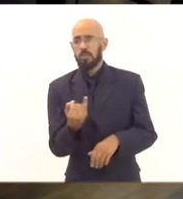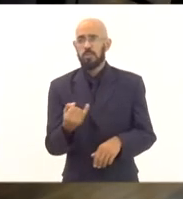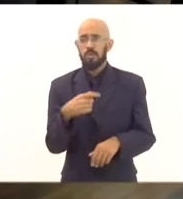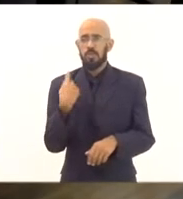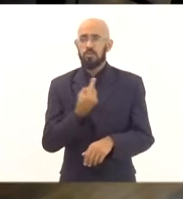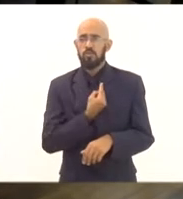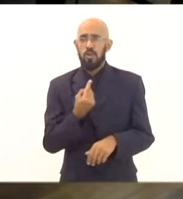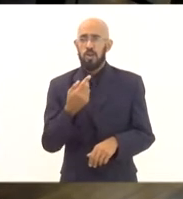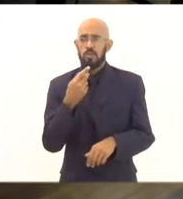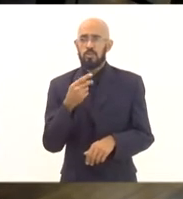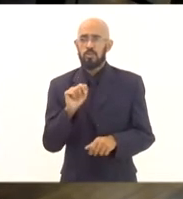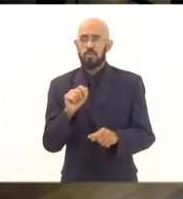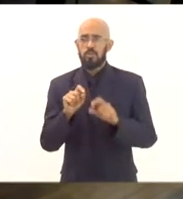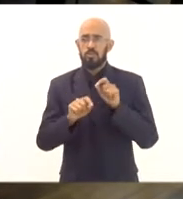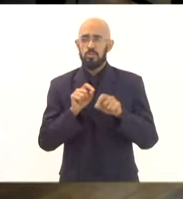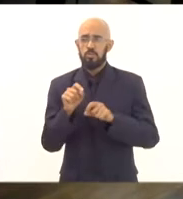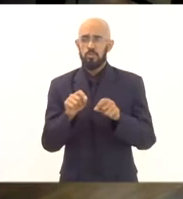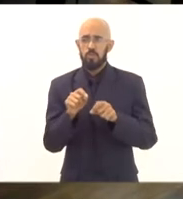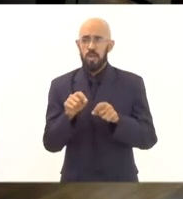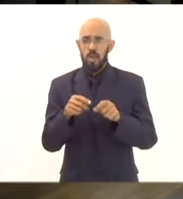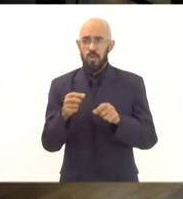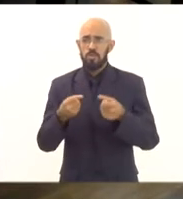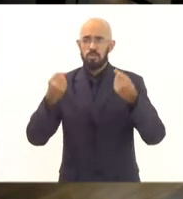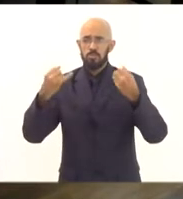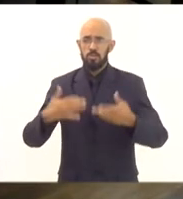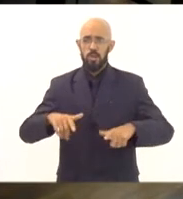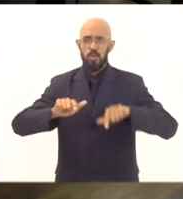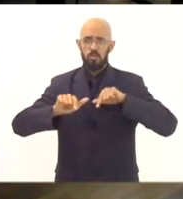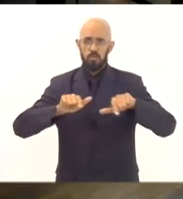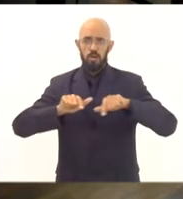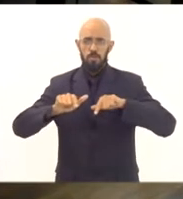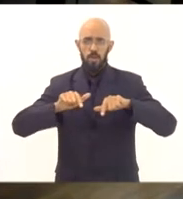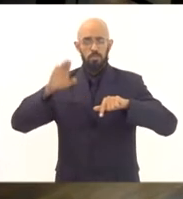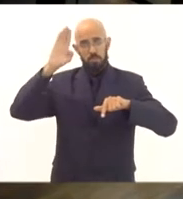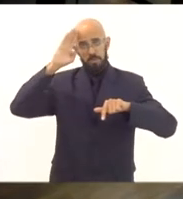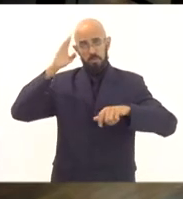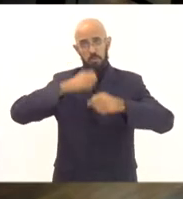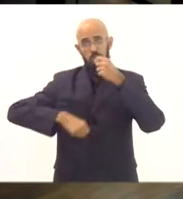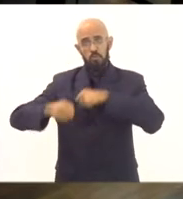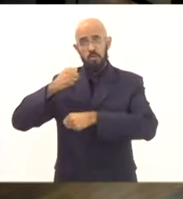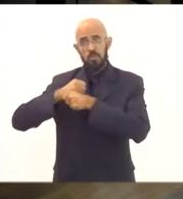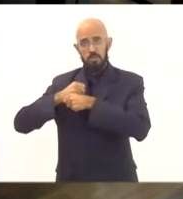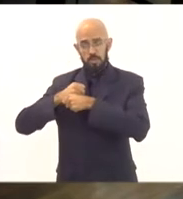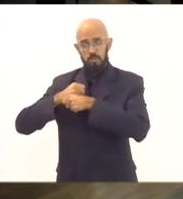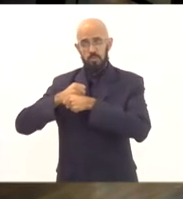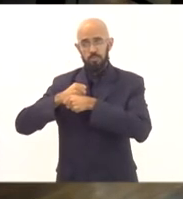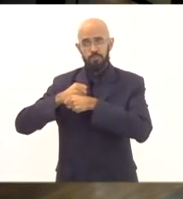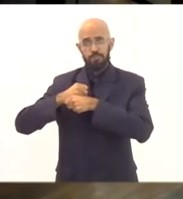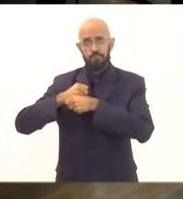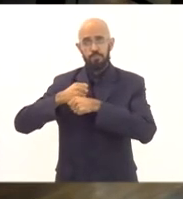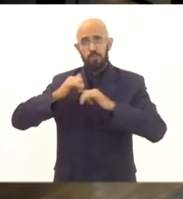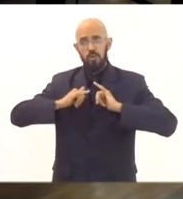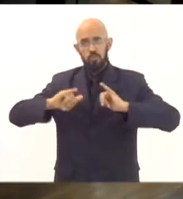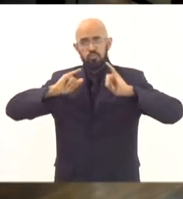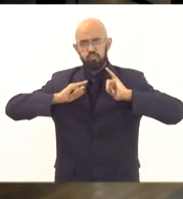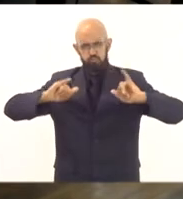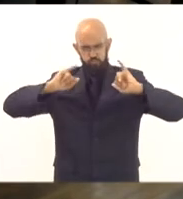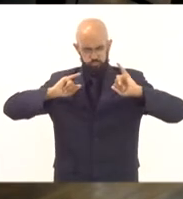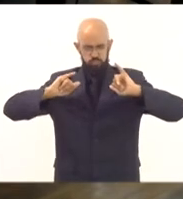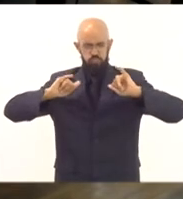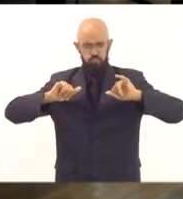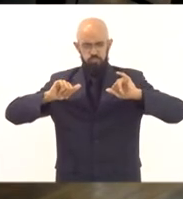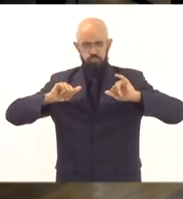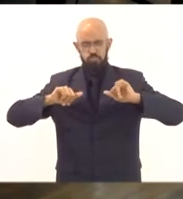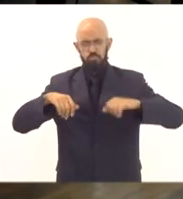colocar todo todo o trabalho que foi feito principalmente no ano passado da maior publicidade esse esse